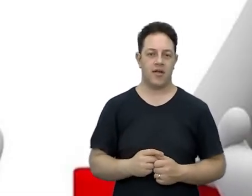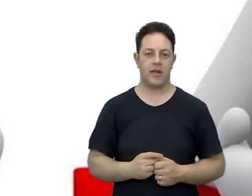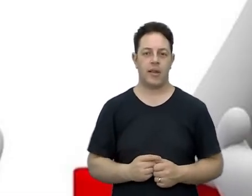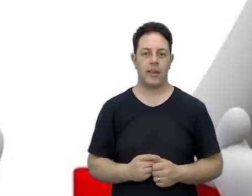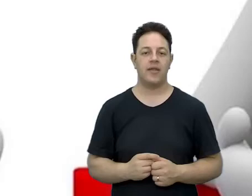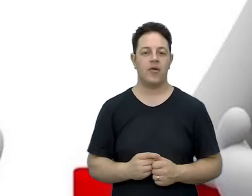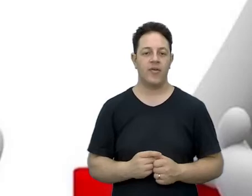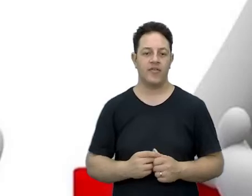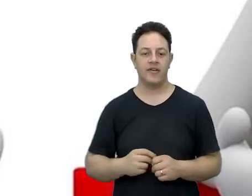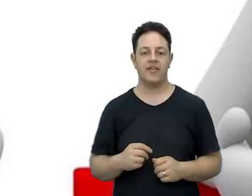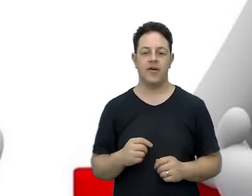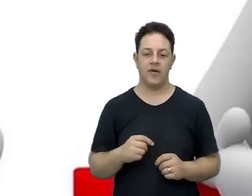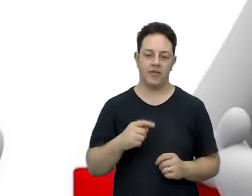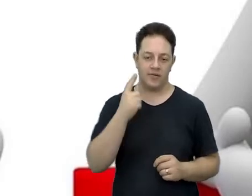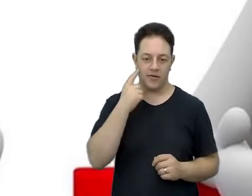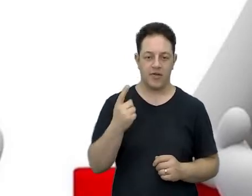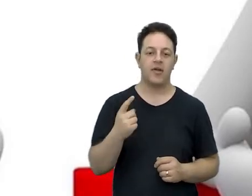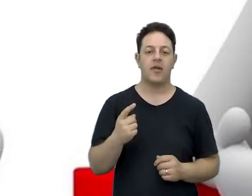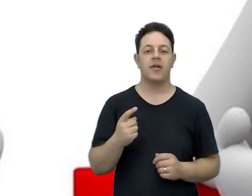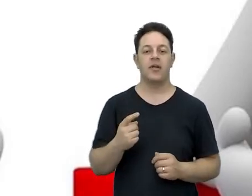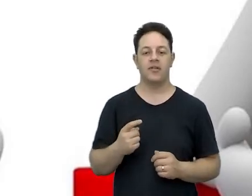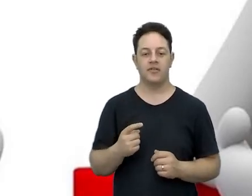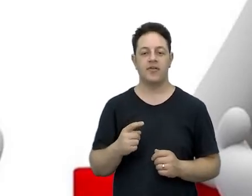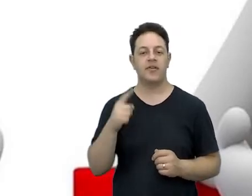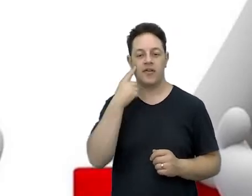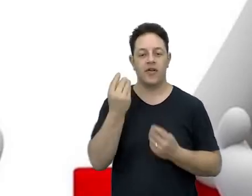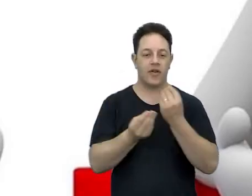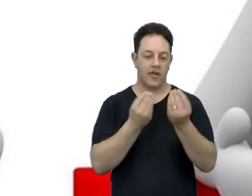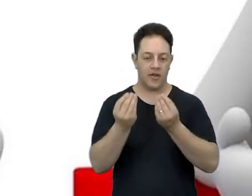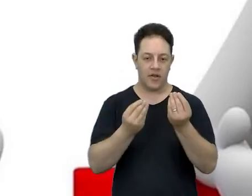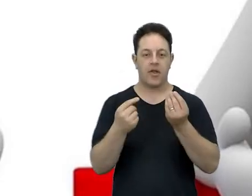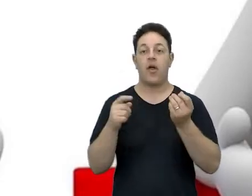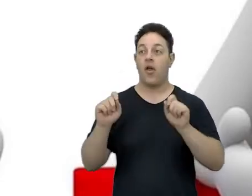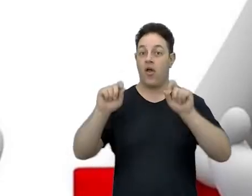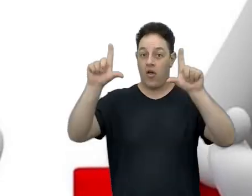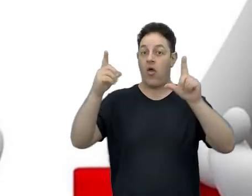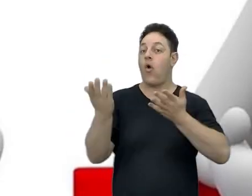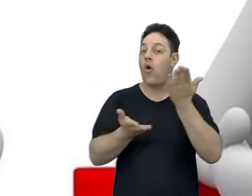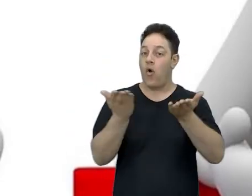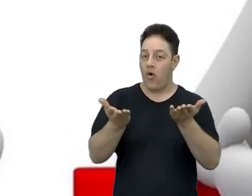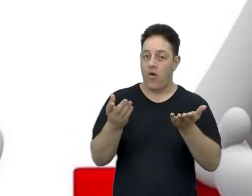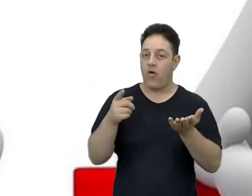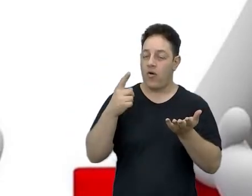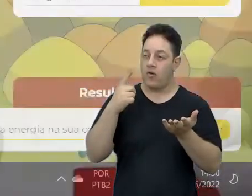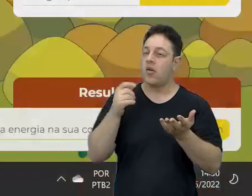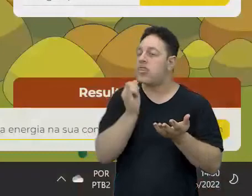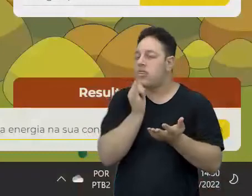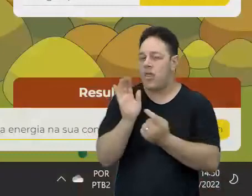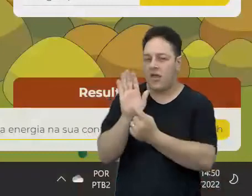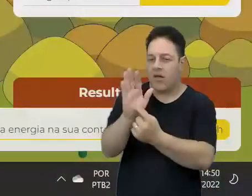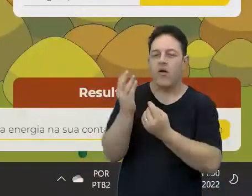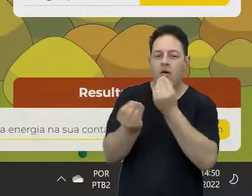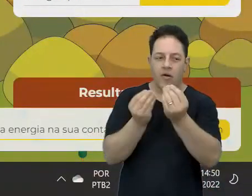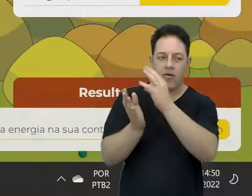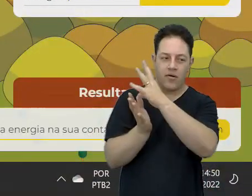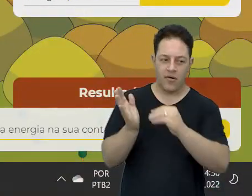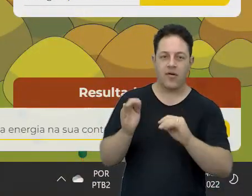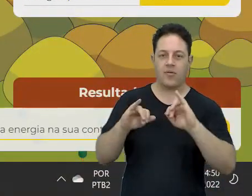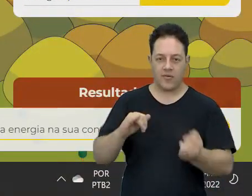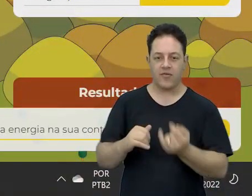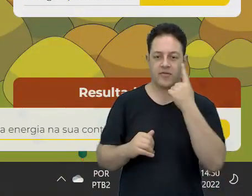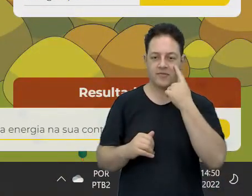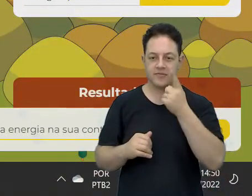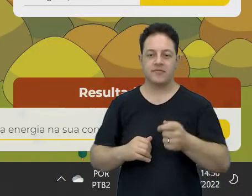certo? Agora, o que a gente vai fazer? O nosso diretor vai espelhar pra gente aí na telinha um simulador. Tá. É só acessar esse